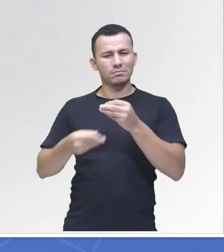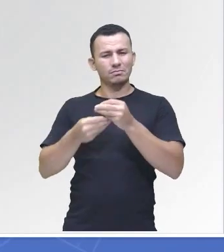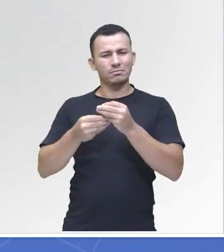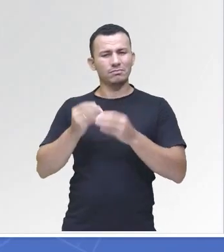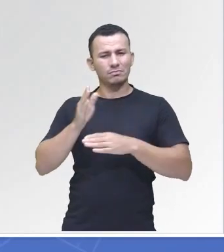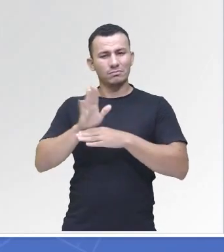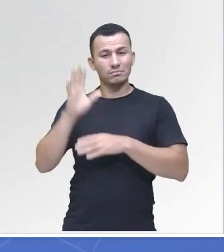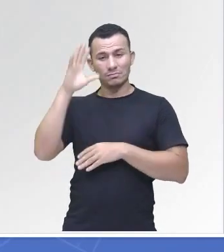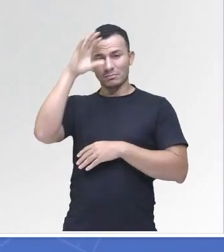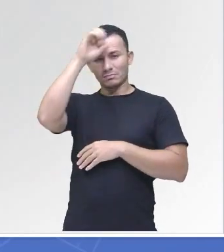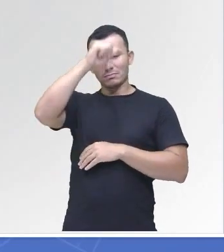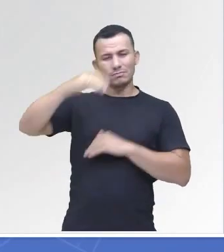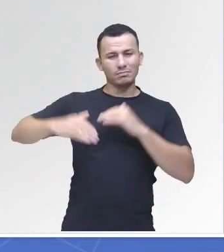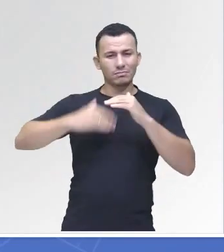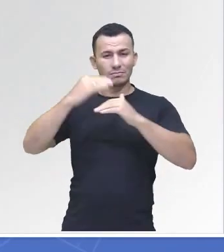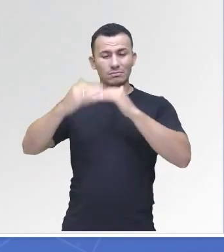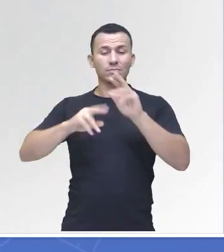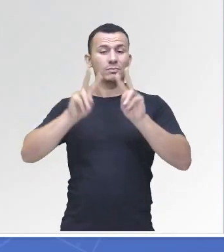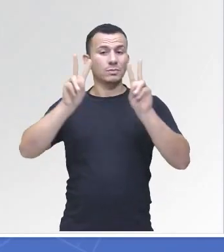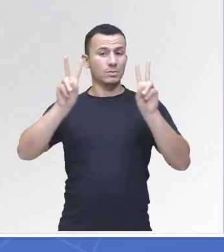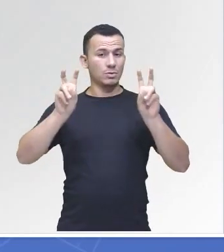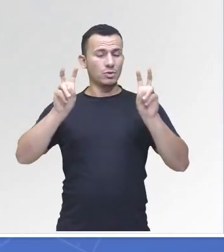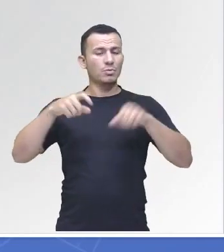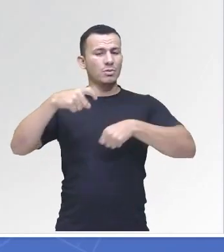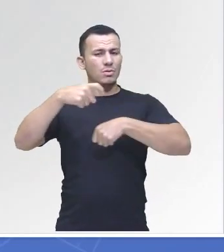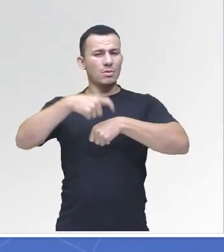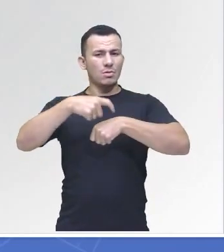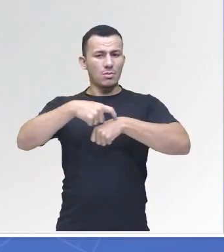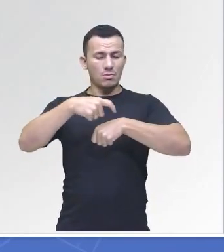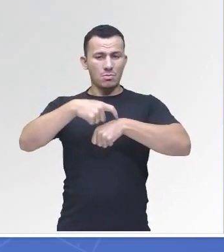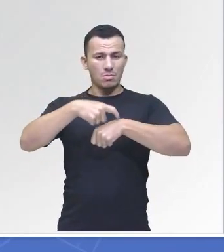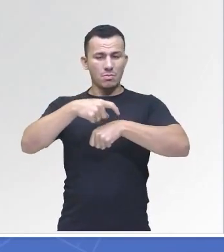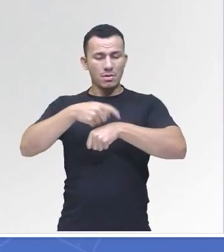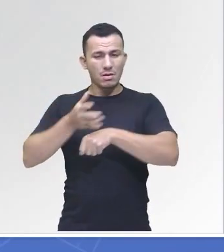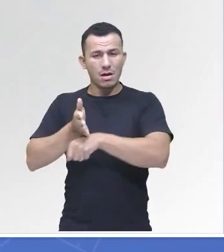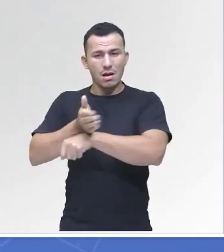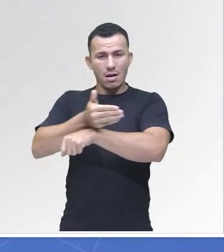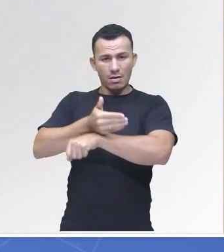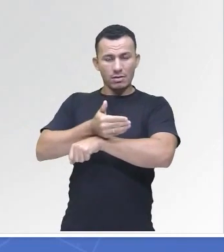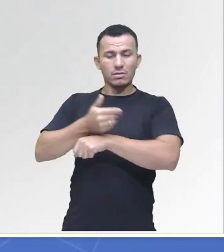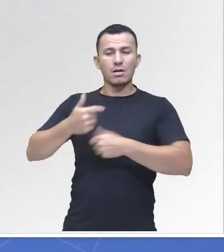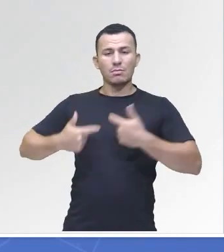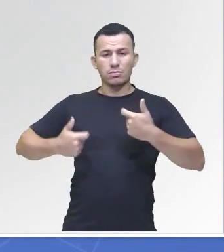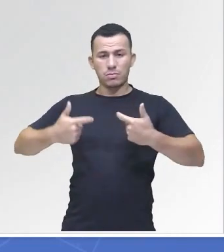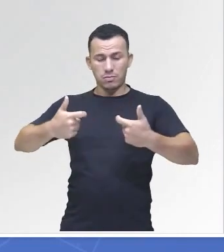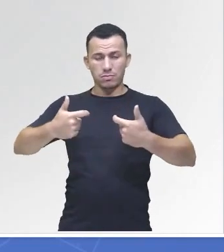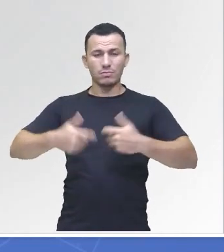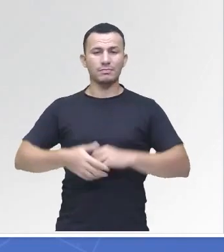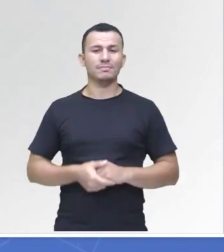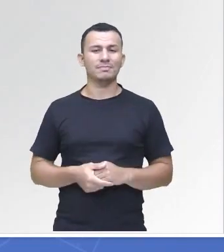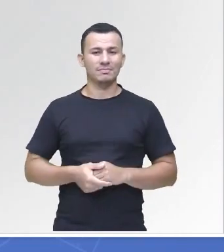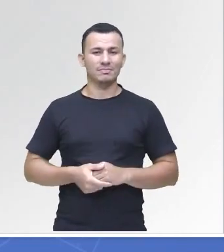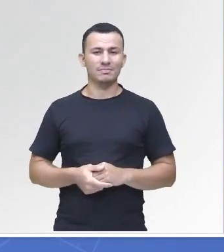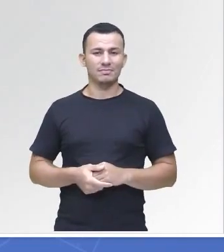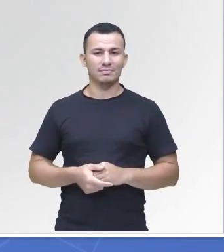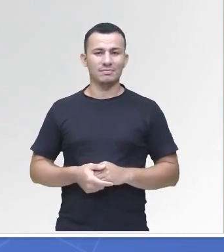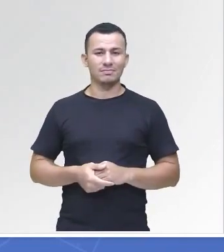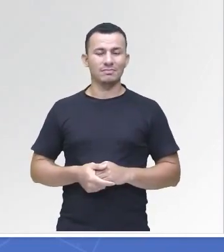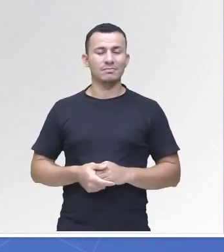nosso aprendizado sobre o momento que antecede a Primeira Guerra Mundial. Então vamos aí à